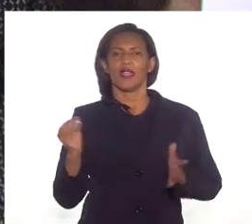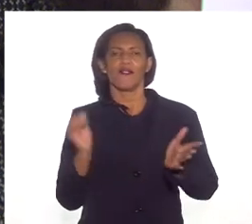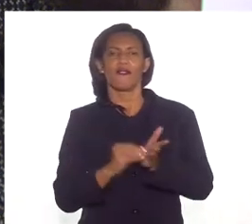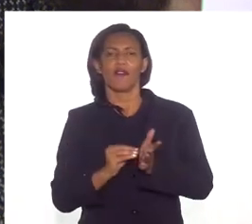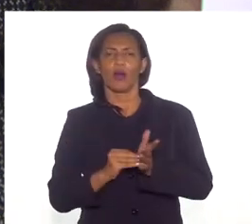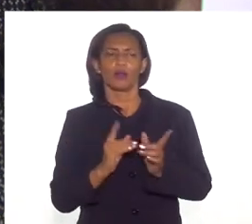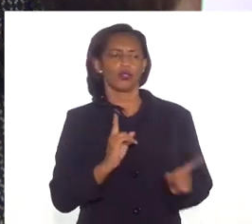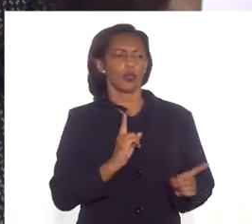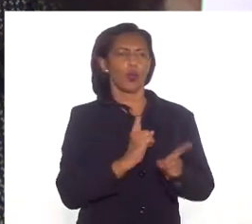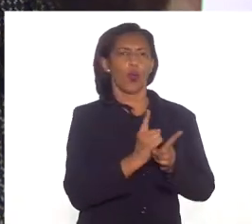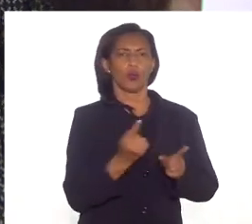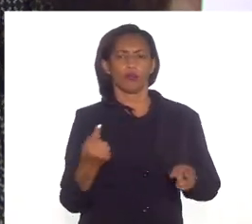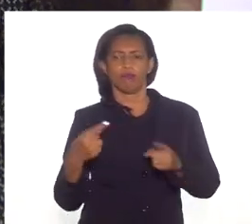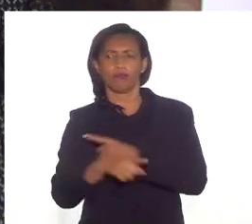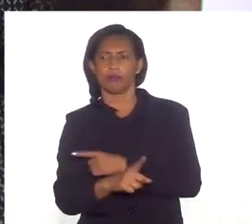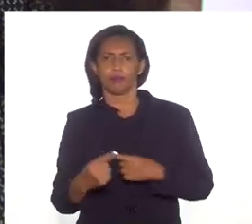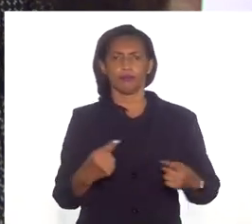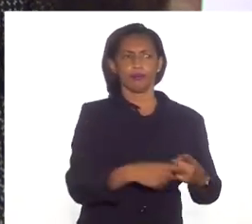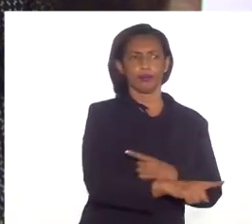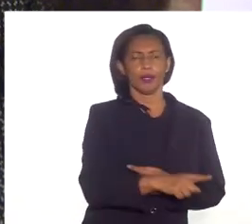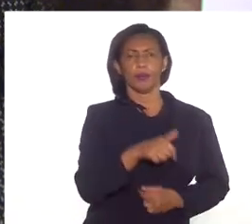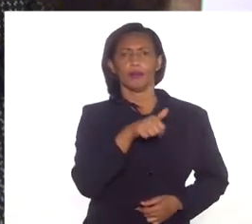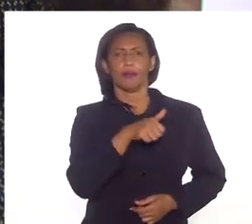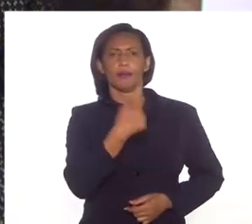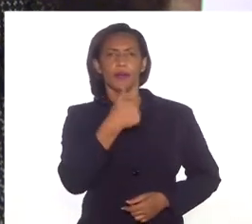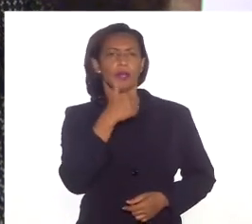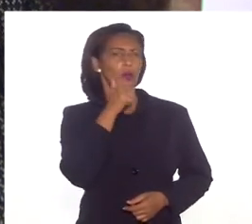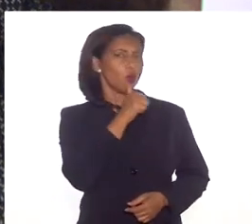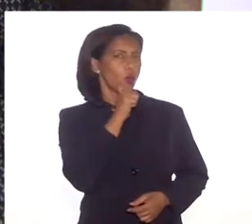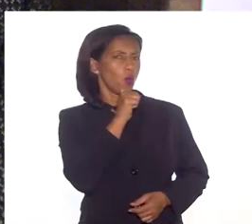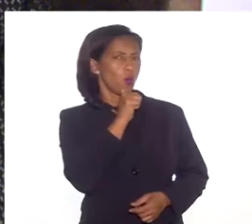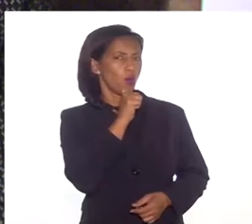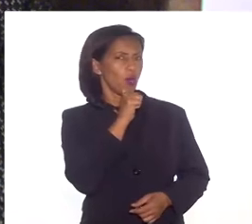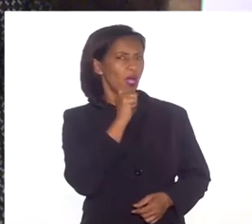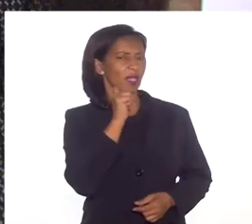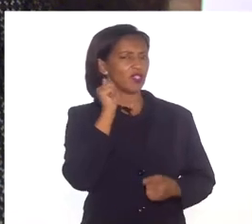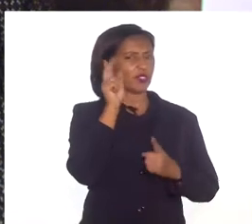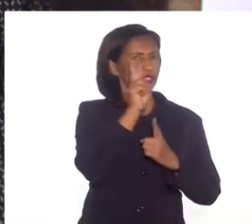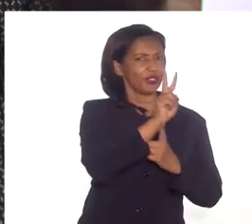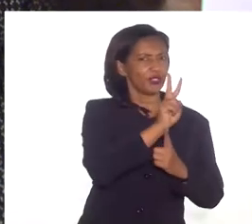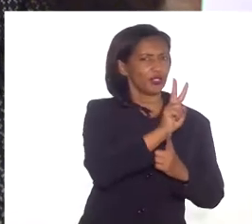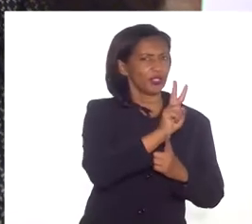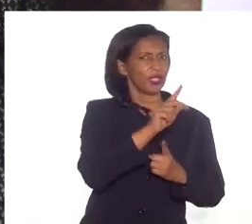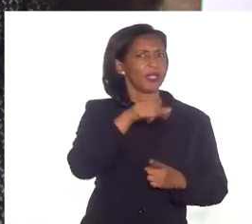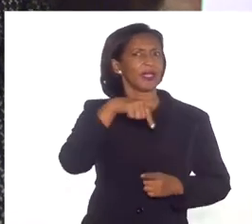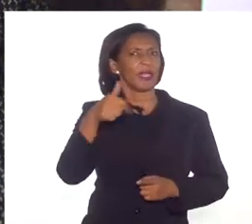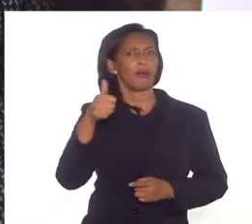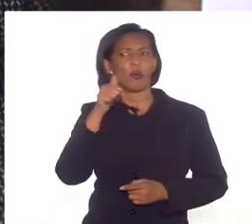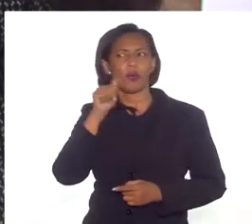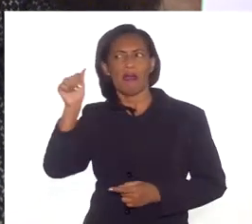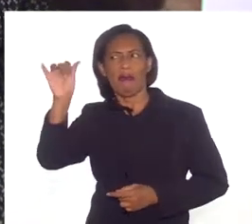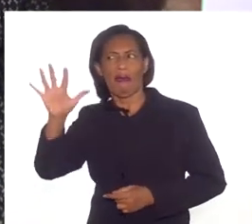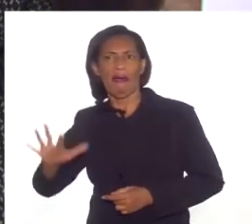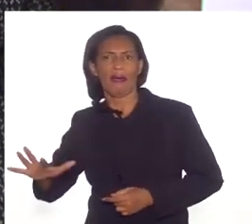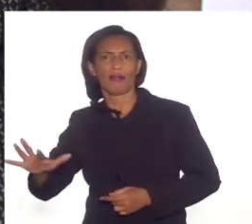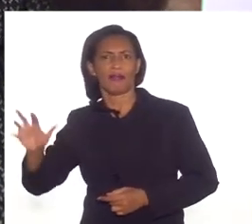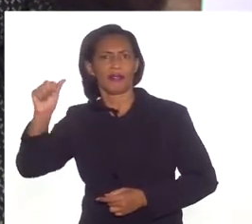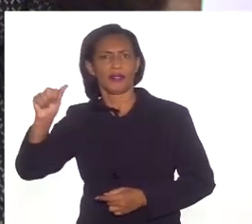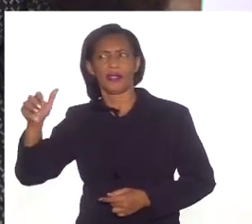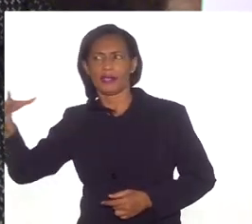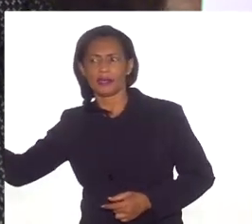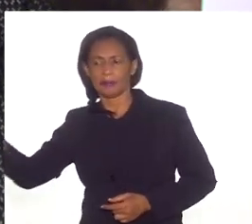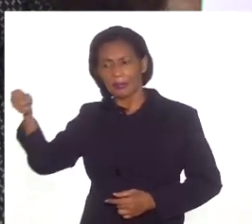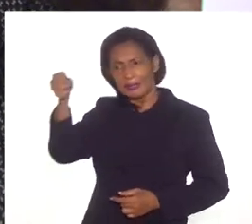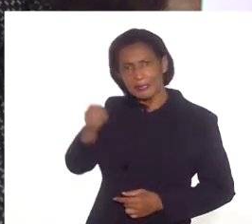a partir desses desencontros, primeiro com as mulheres indígenas, depois com as mulheres africanas, que eram trazidas para cá também à força, né,